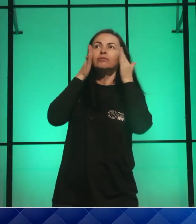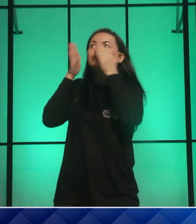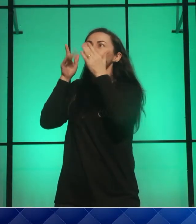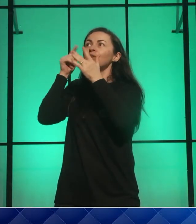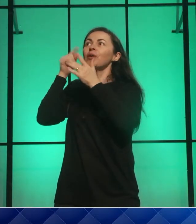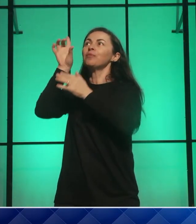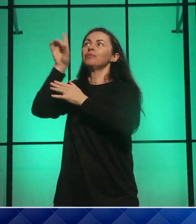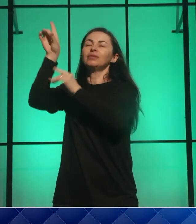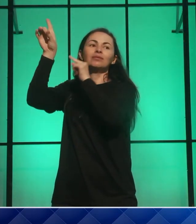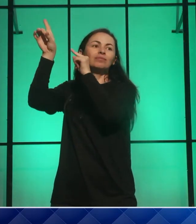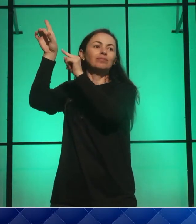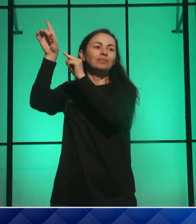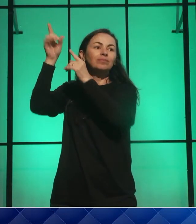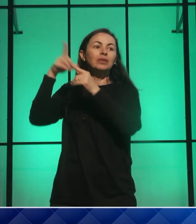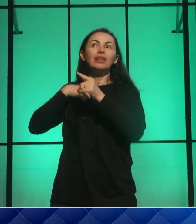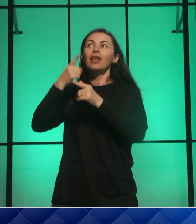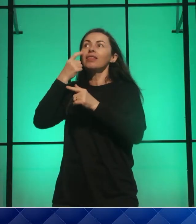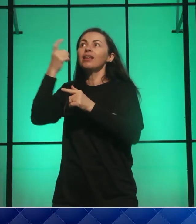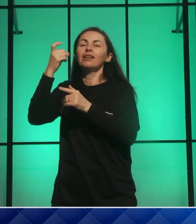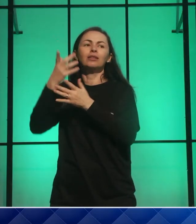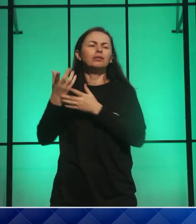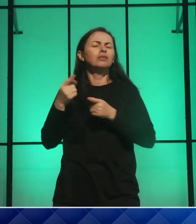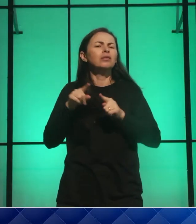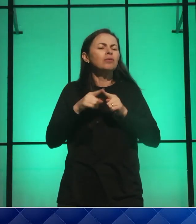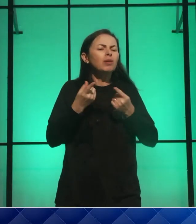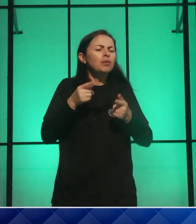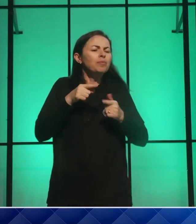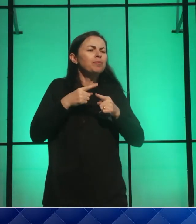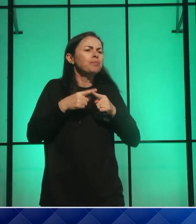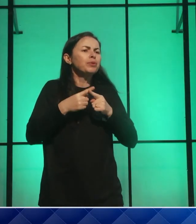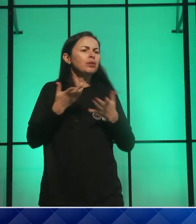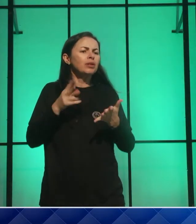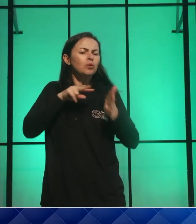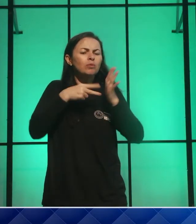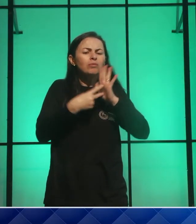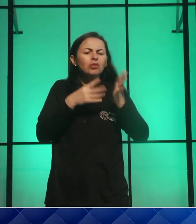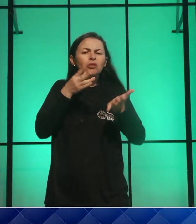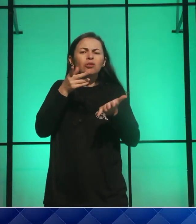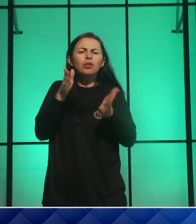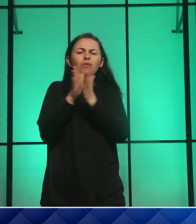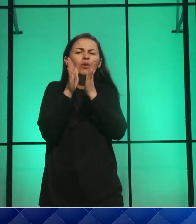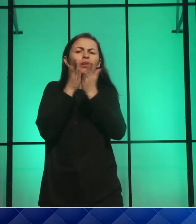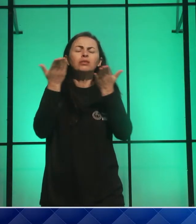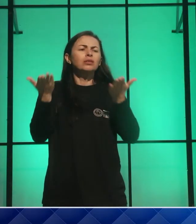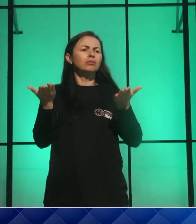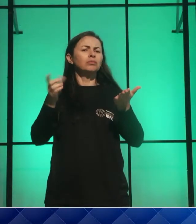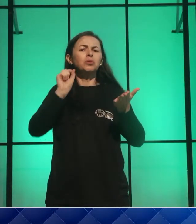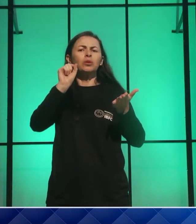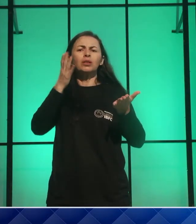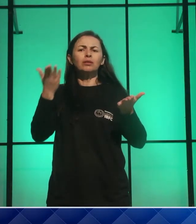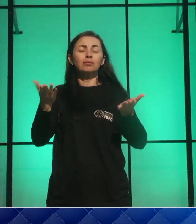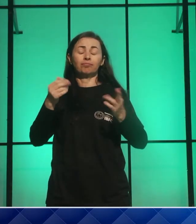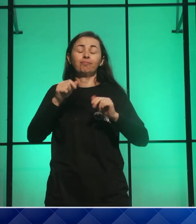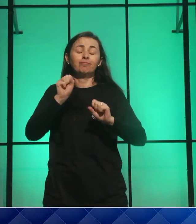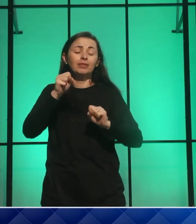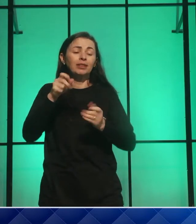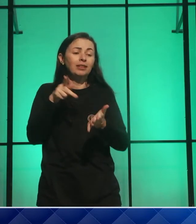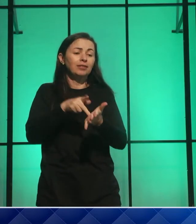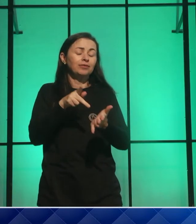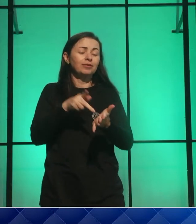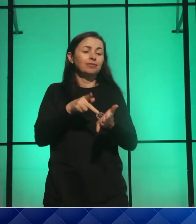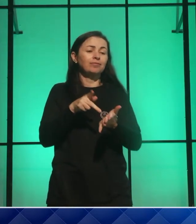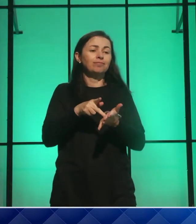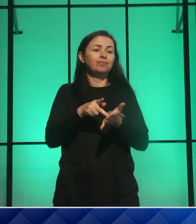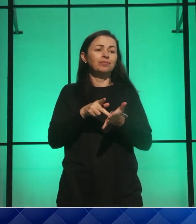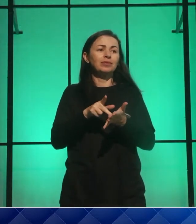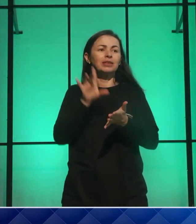Ele. Mas então qual o sentido da oração? Qual o propósito da oração? Na verdade,